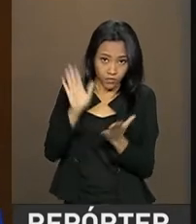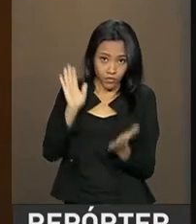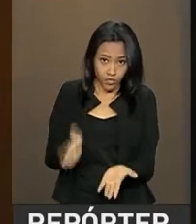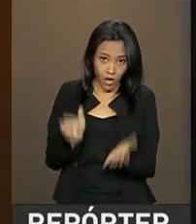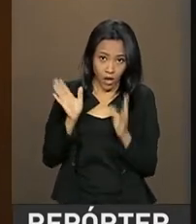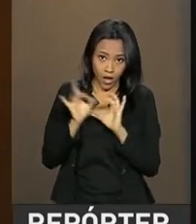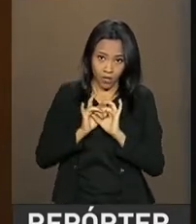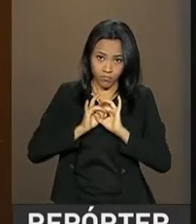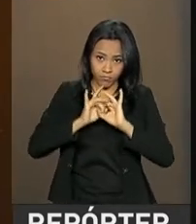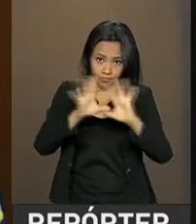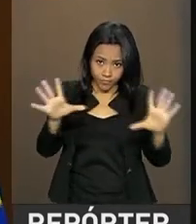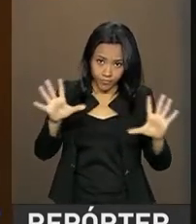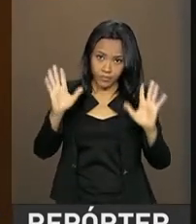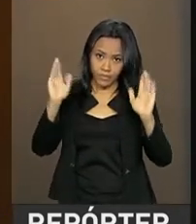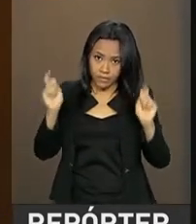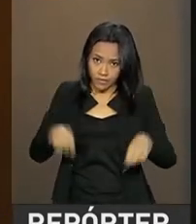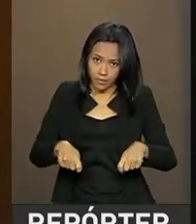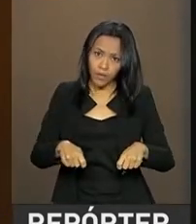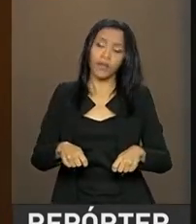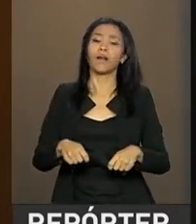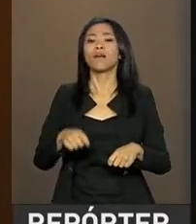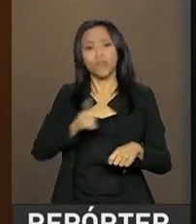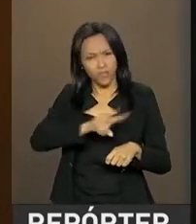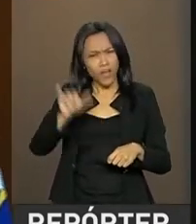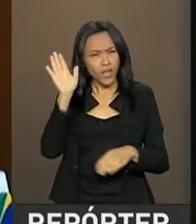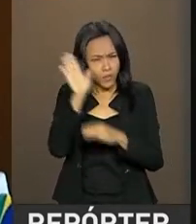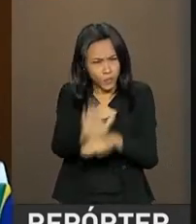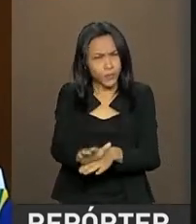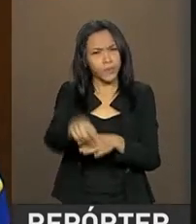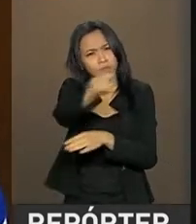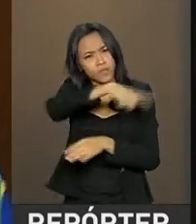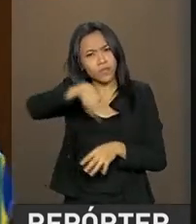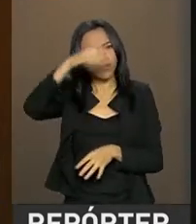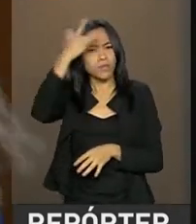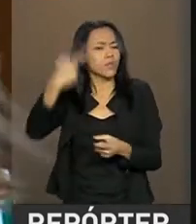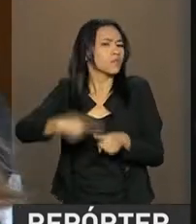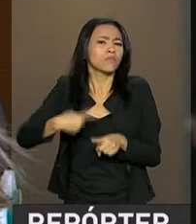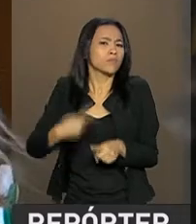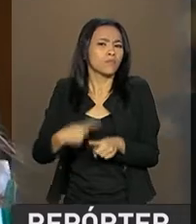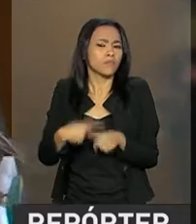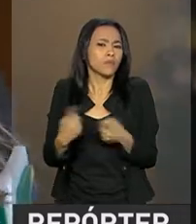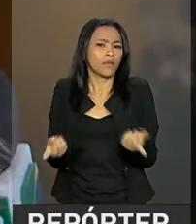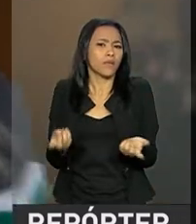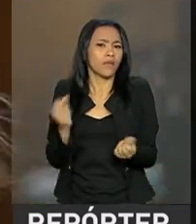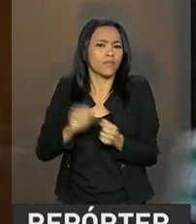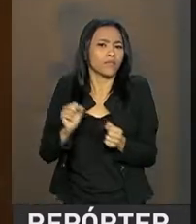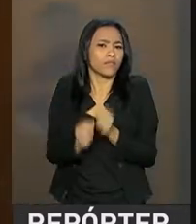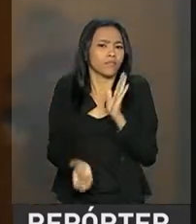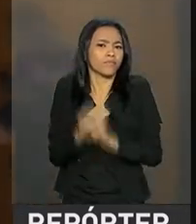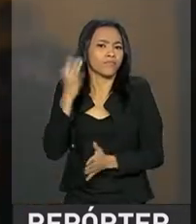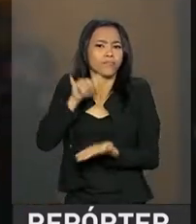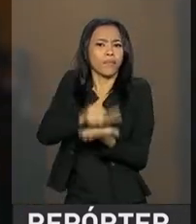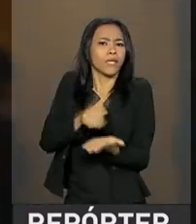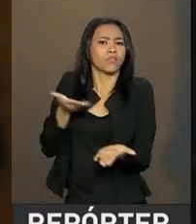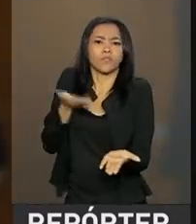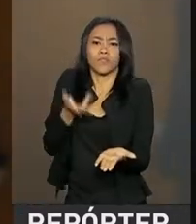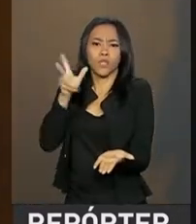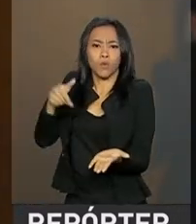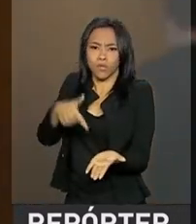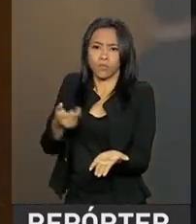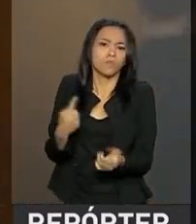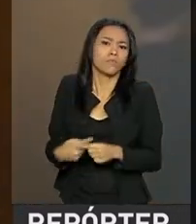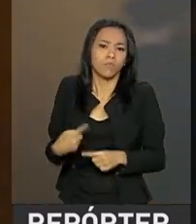disponível para download já e vai ajudar aí a população, né? Por que desenvolver um aplicativo como esse? Veja, já